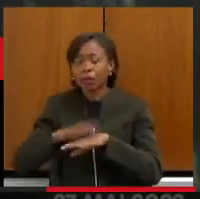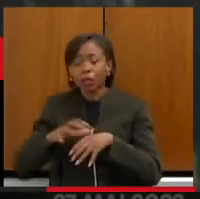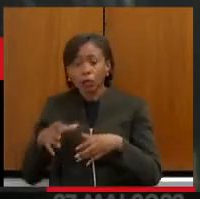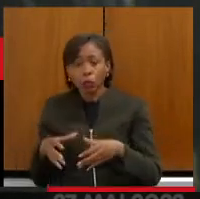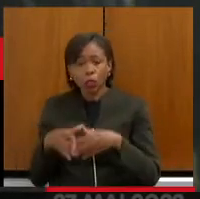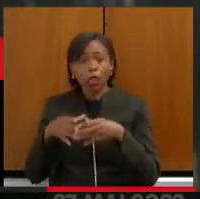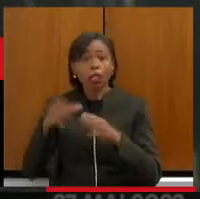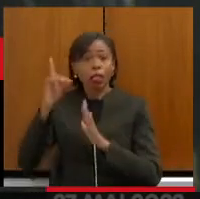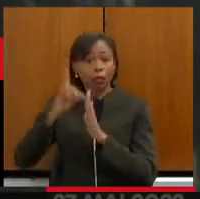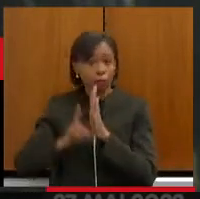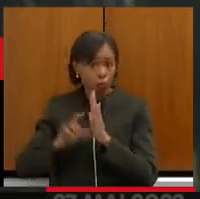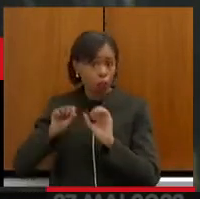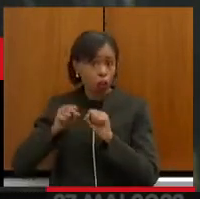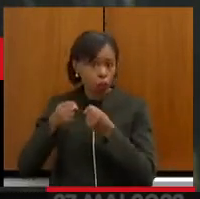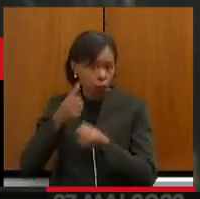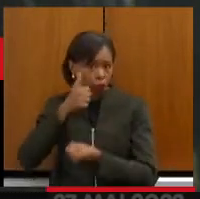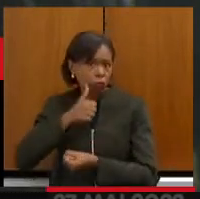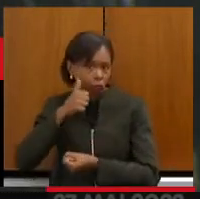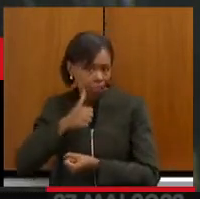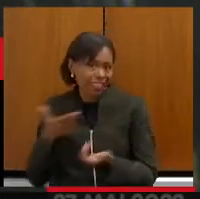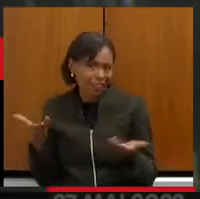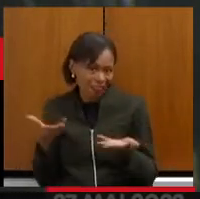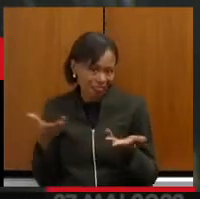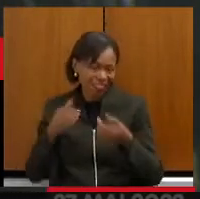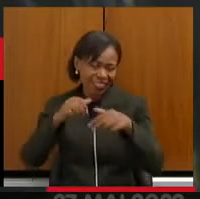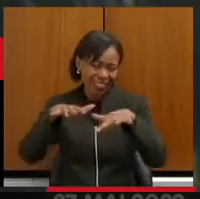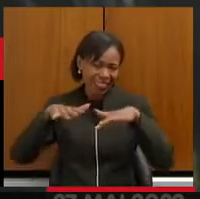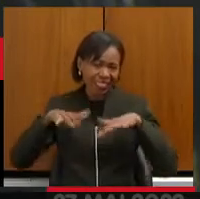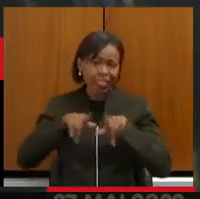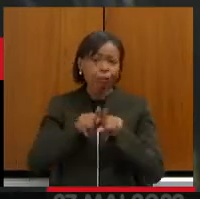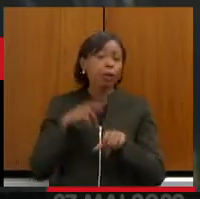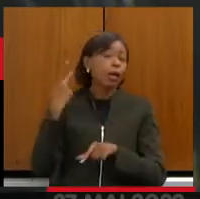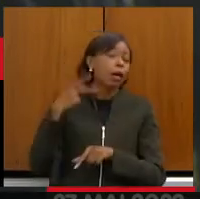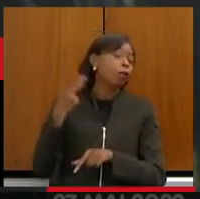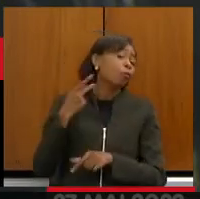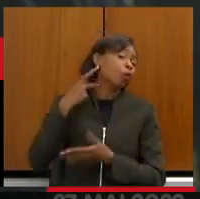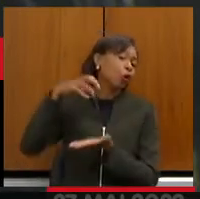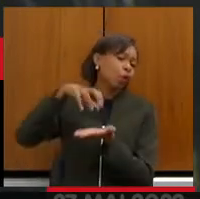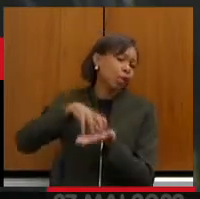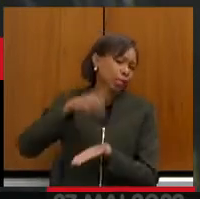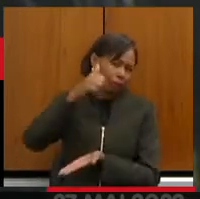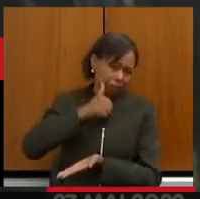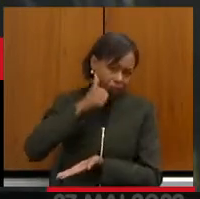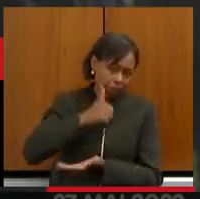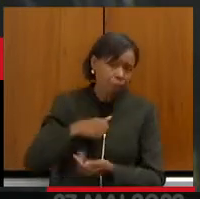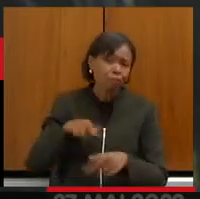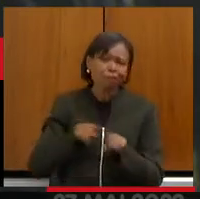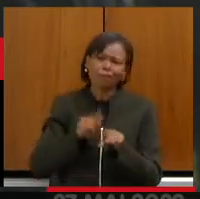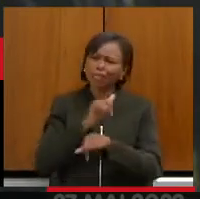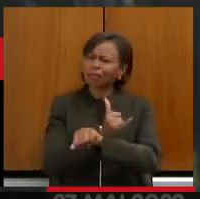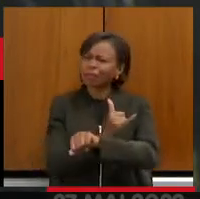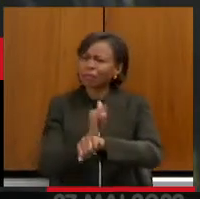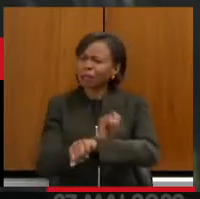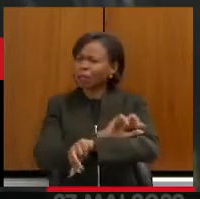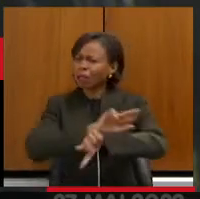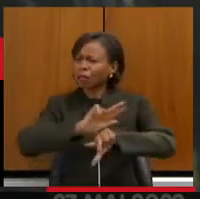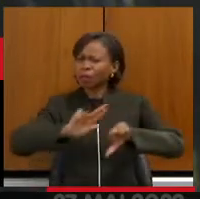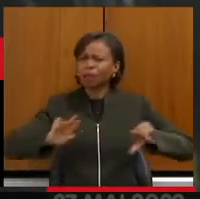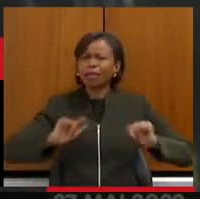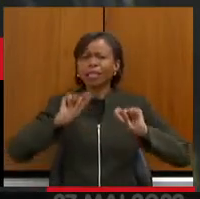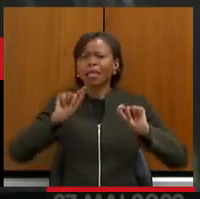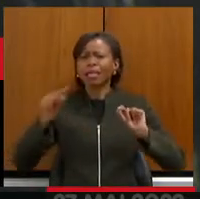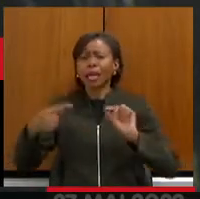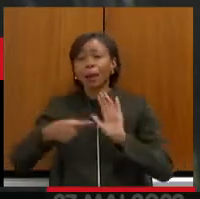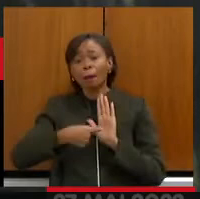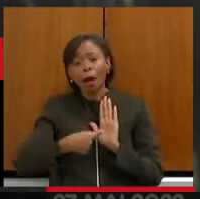da mulher que realiza Esse ato histórico e A Procuradoria da mulher e meios e mecanismos de encaminhamento de